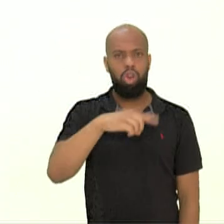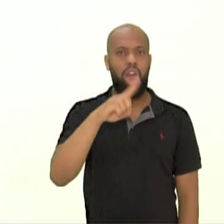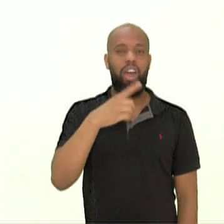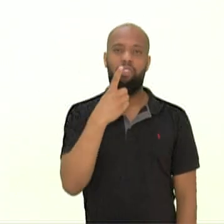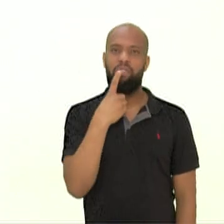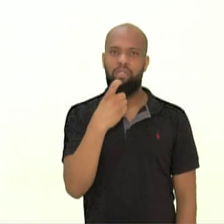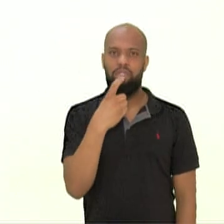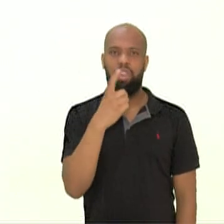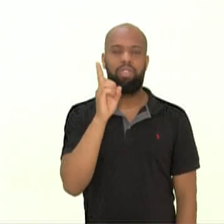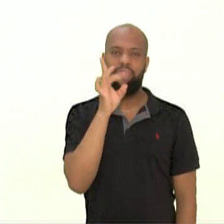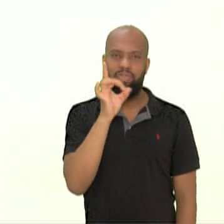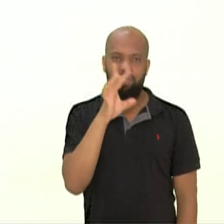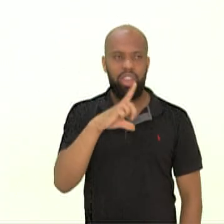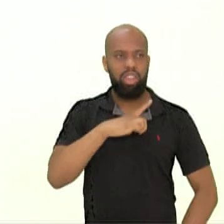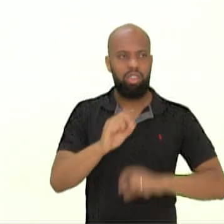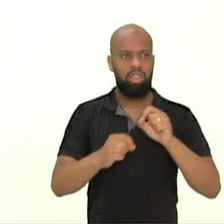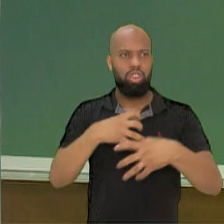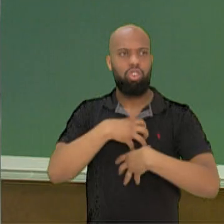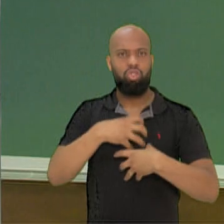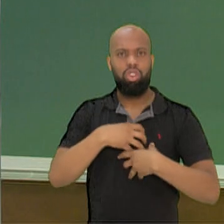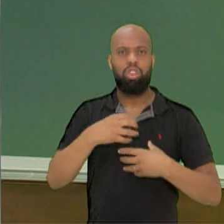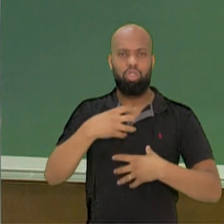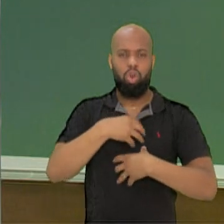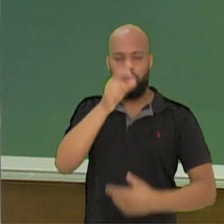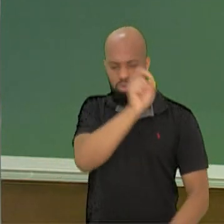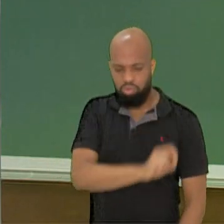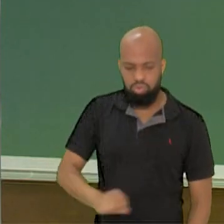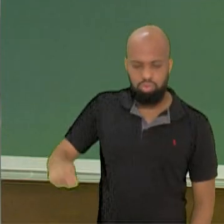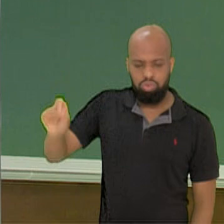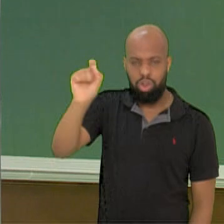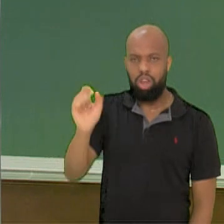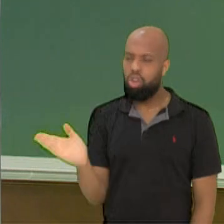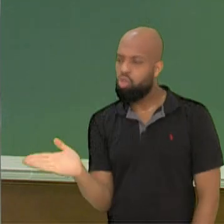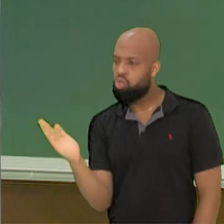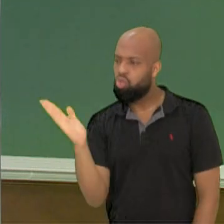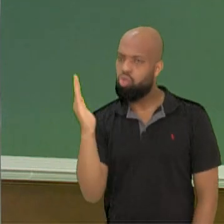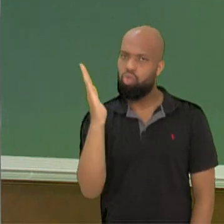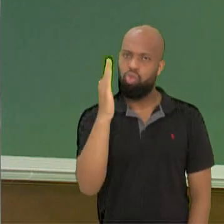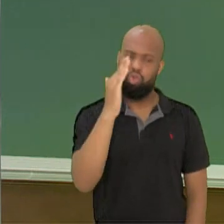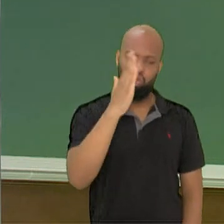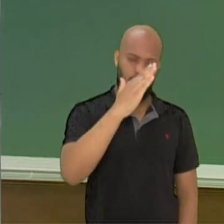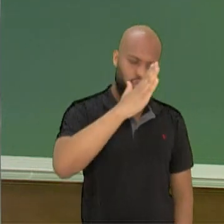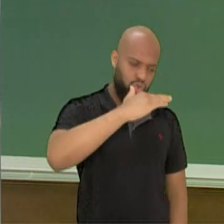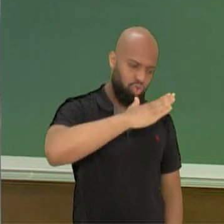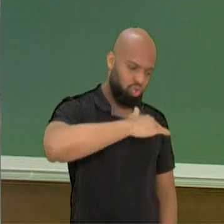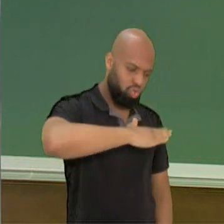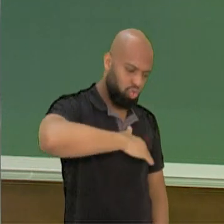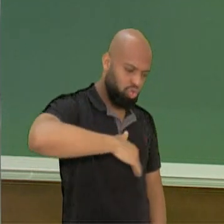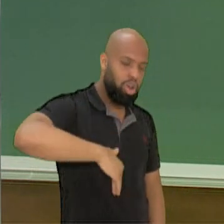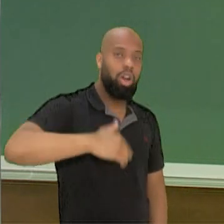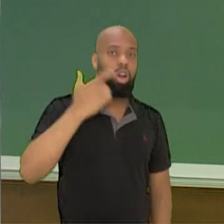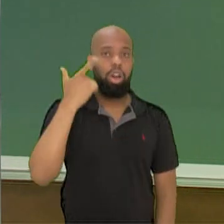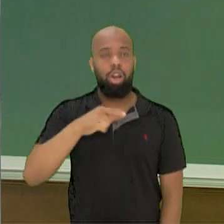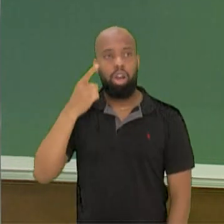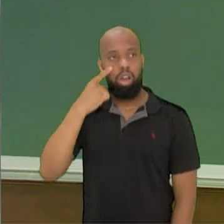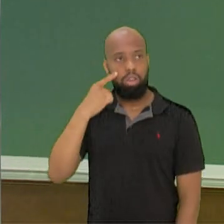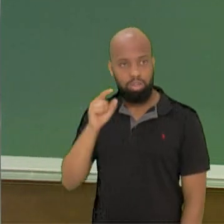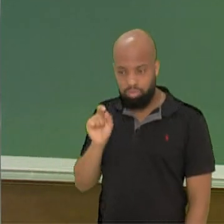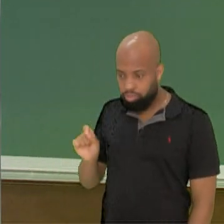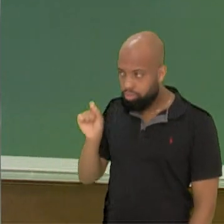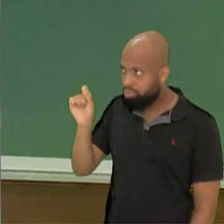movimentação, que ele começa a fazer aqui de forma circular, avançando no sentido do relógio, e aí você começa a ver aqueles